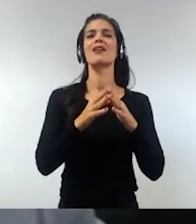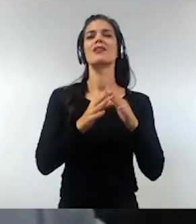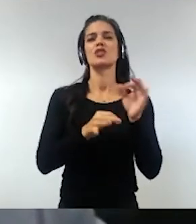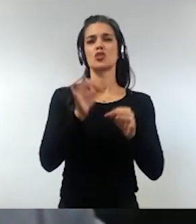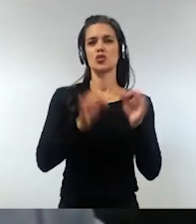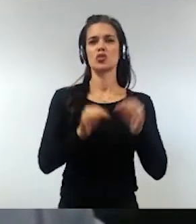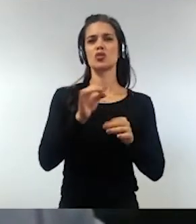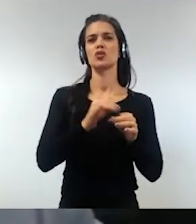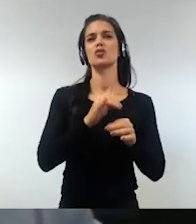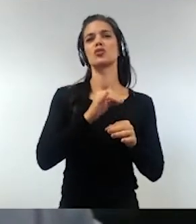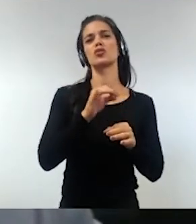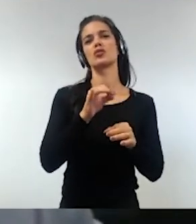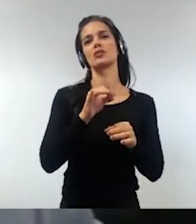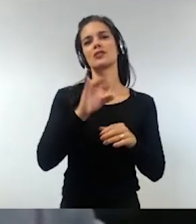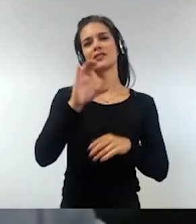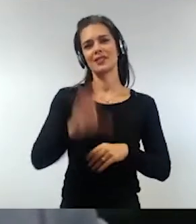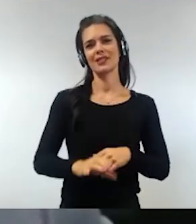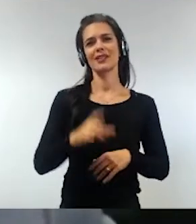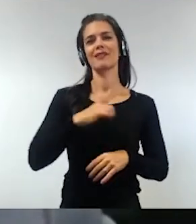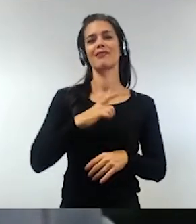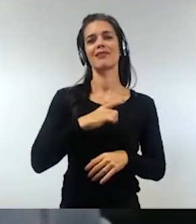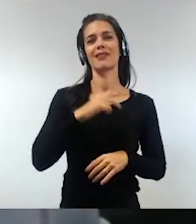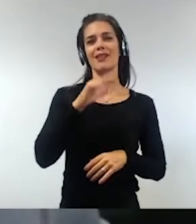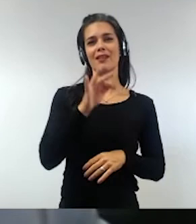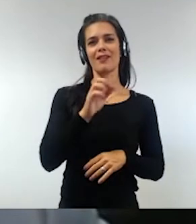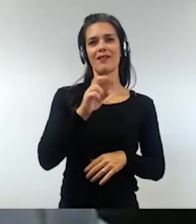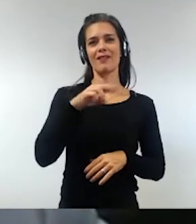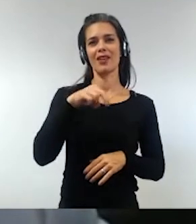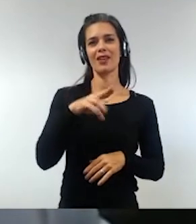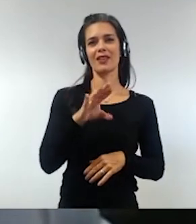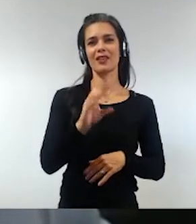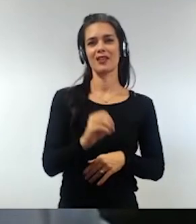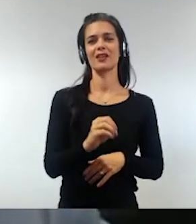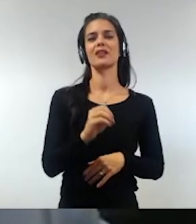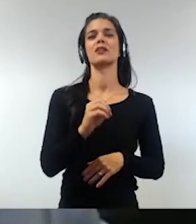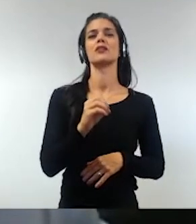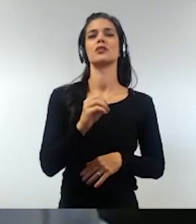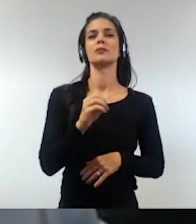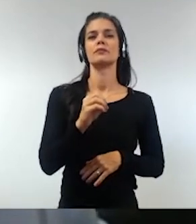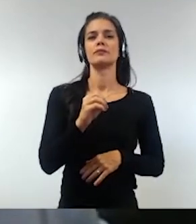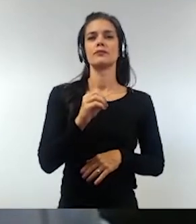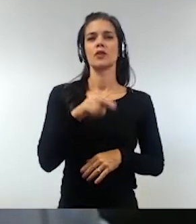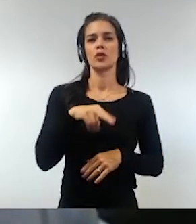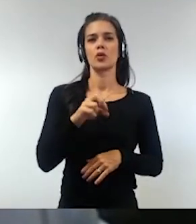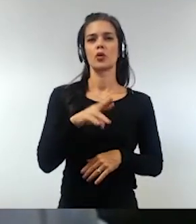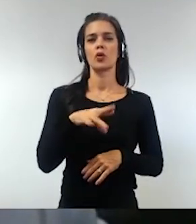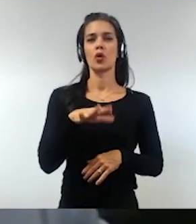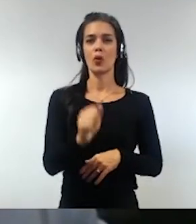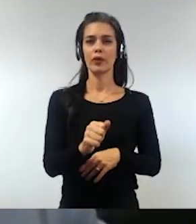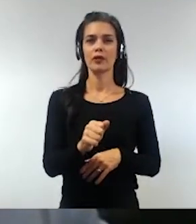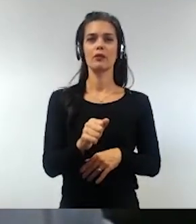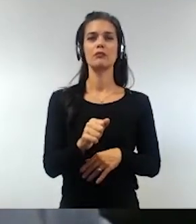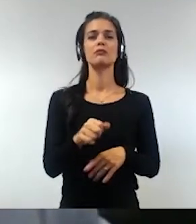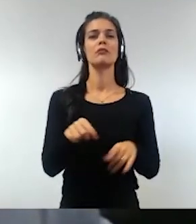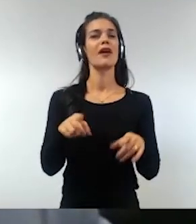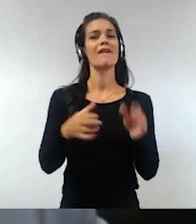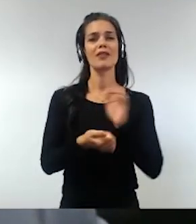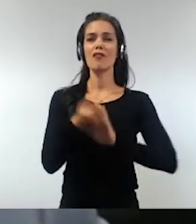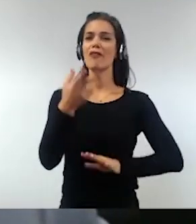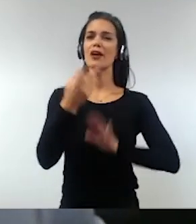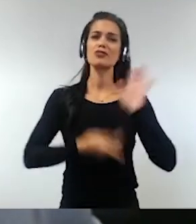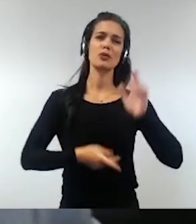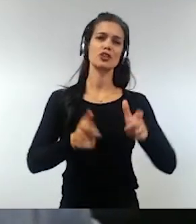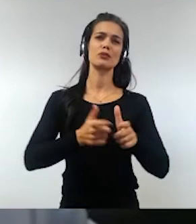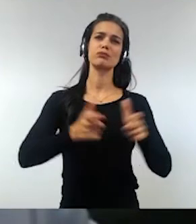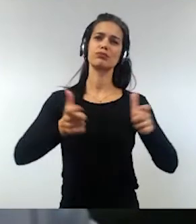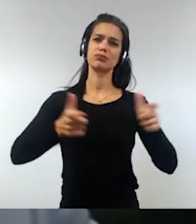muito bem e presta um excelente serviço. E câmaras privadas eram 23, subimos para 33, e o pró-endividados, que estamos agora com